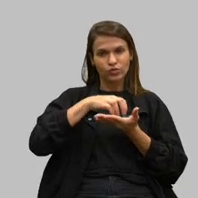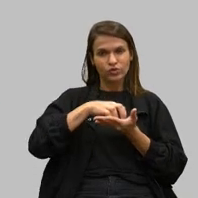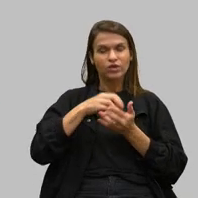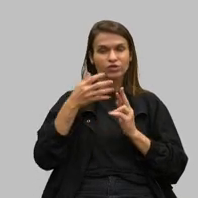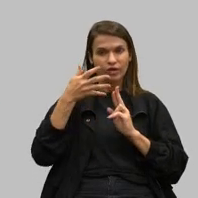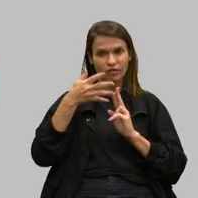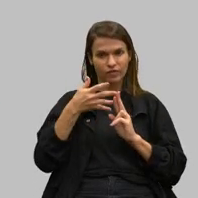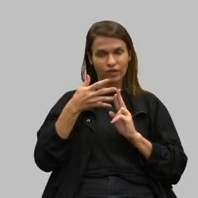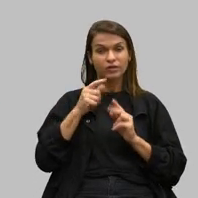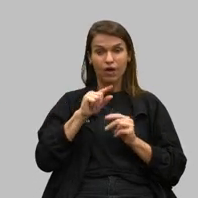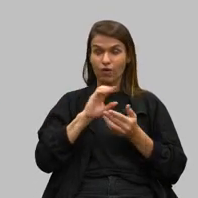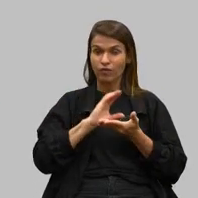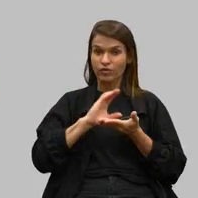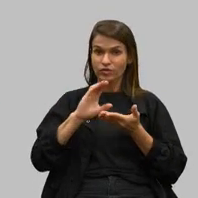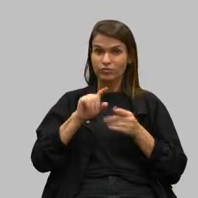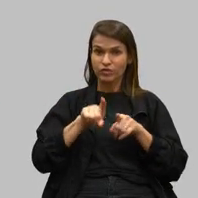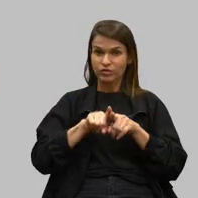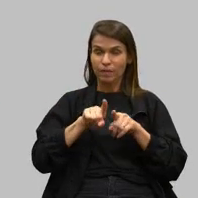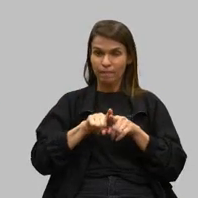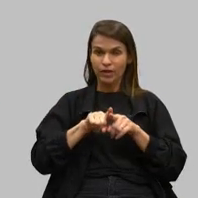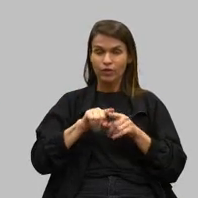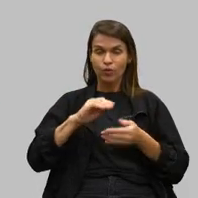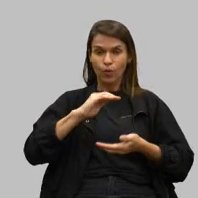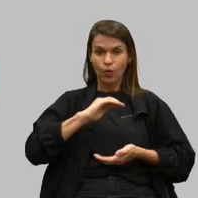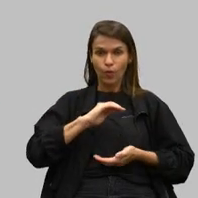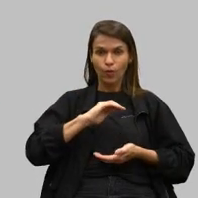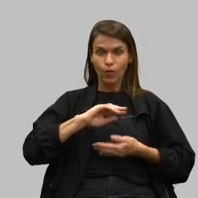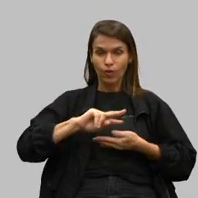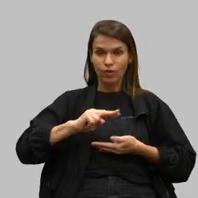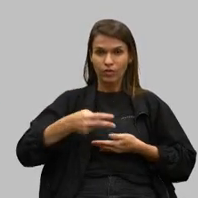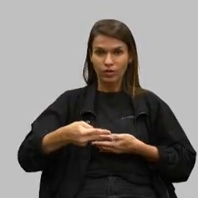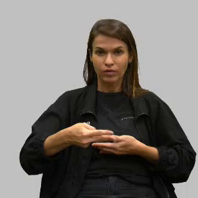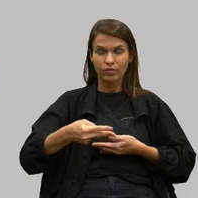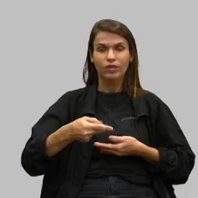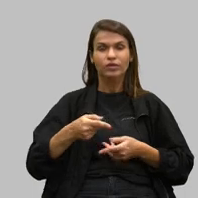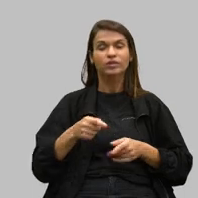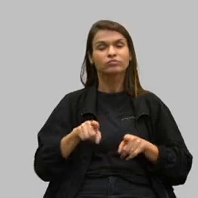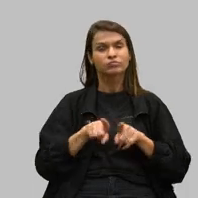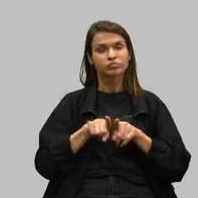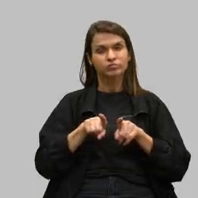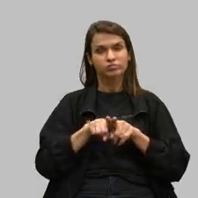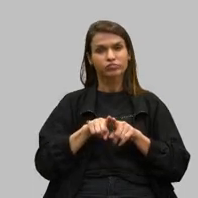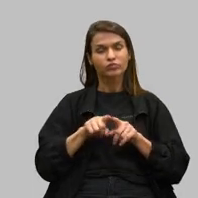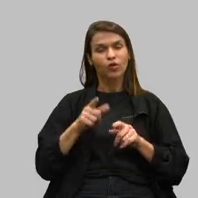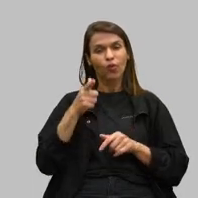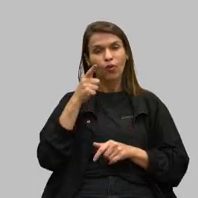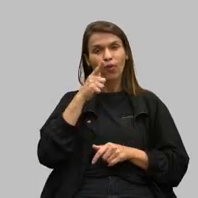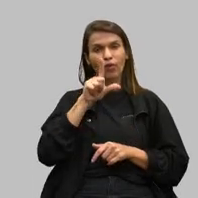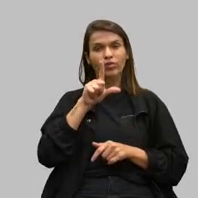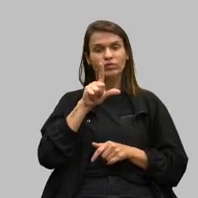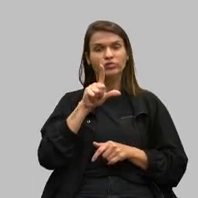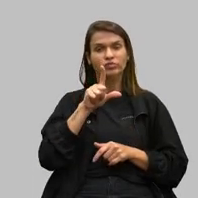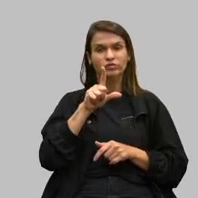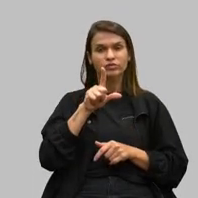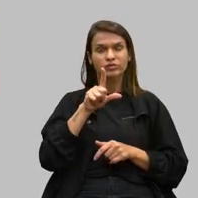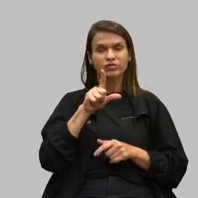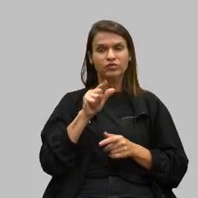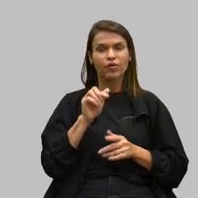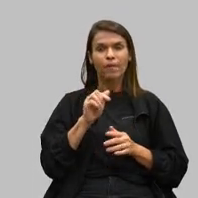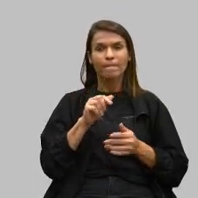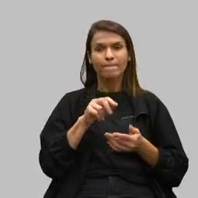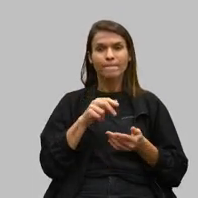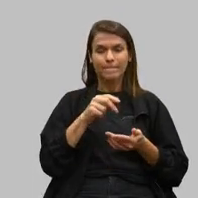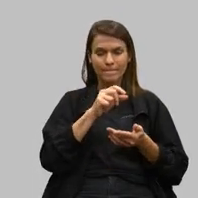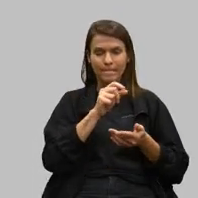também. E o transplante. Então, com o aumento da captação pelos sidotes, a gente vai conseguir tirar pessoas definitivamente da